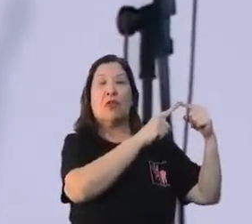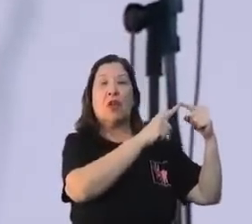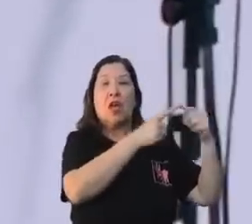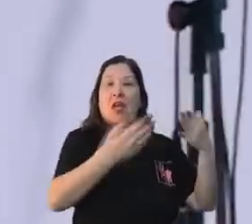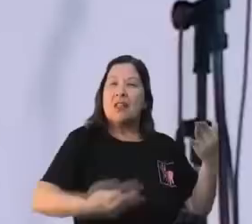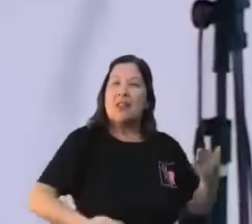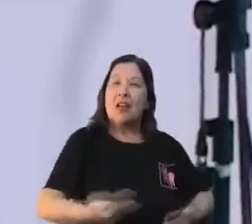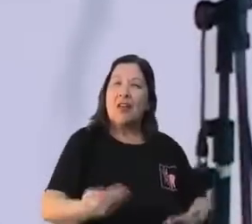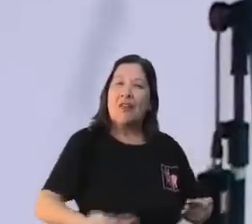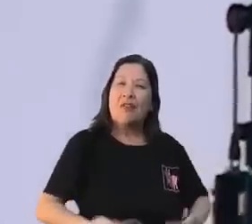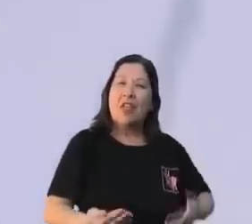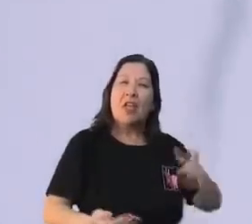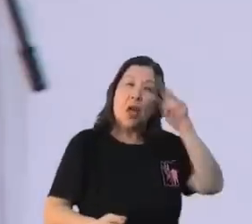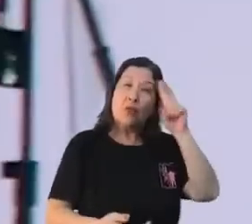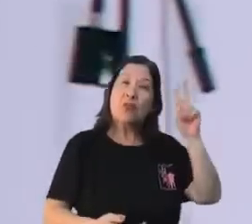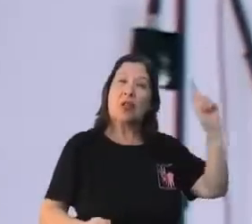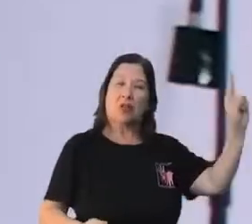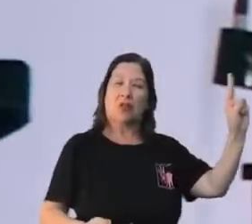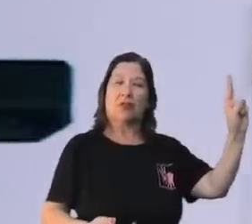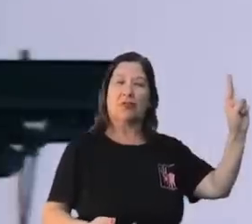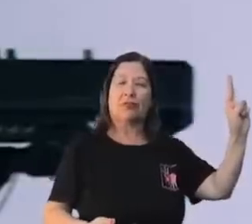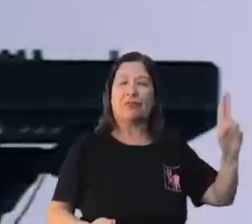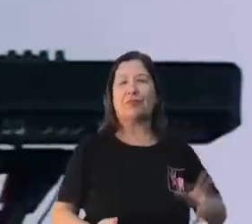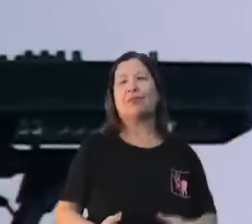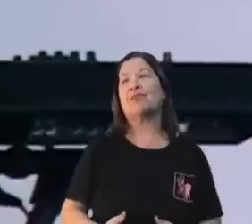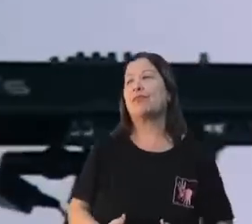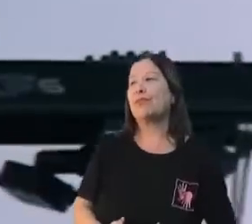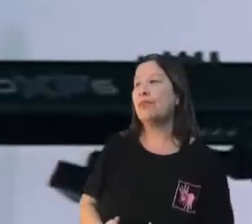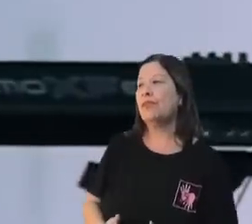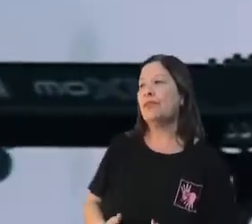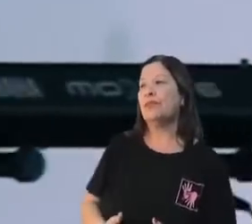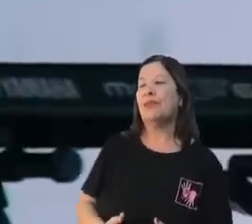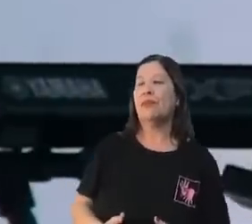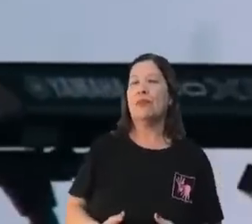Às vezes nós corremos o risco, irmãos, de ir na igreja tentar agradar muita gente.